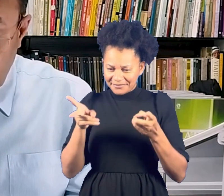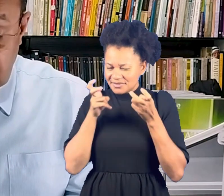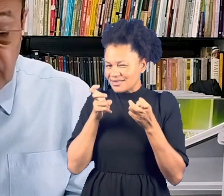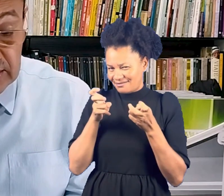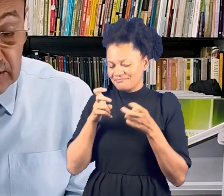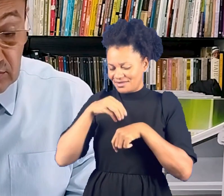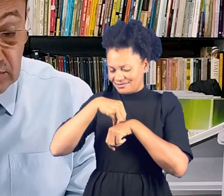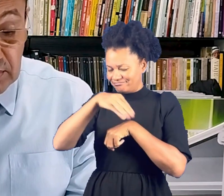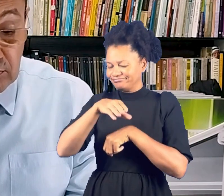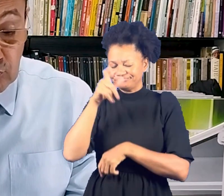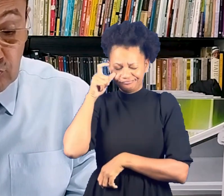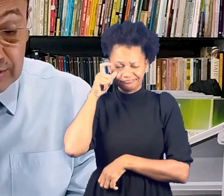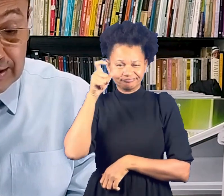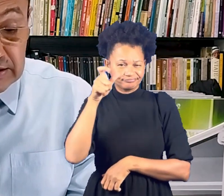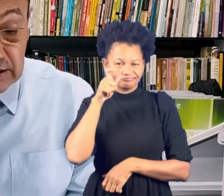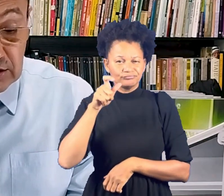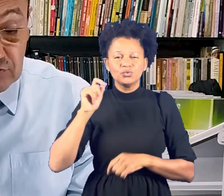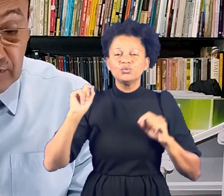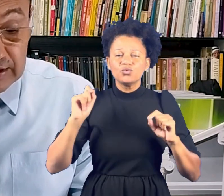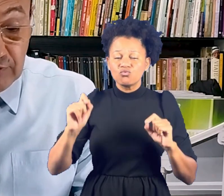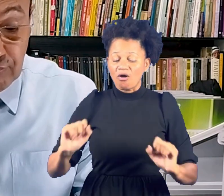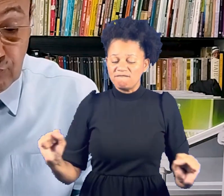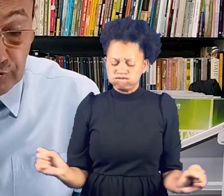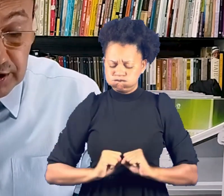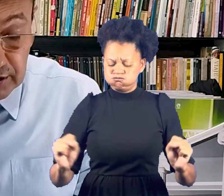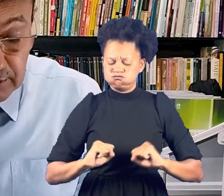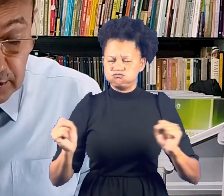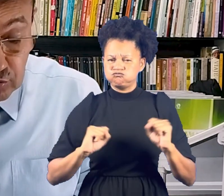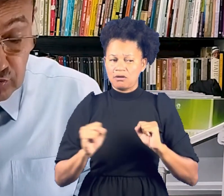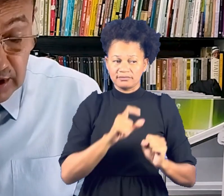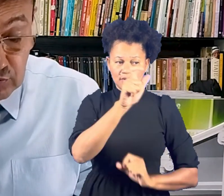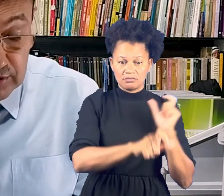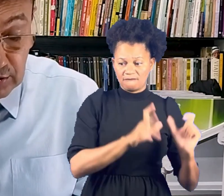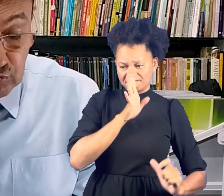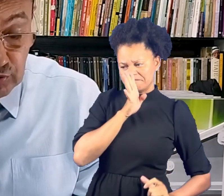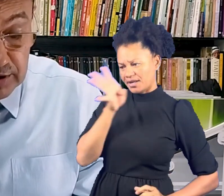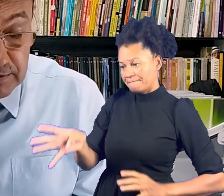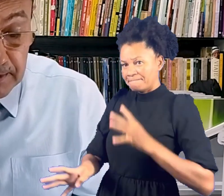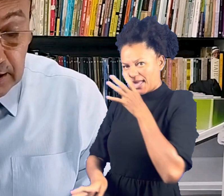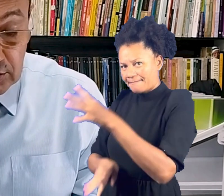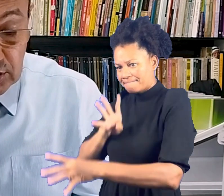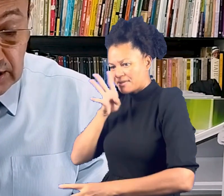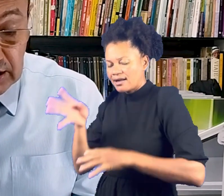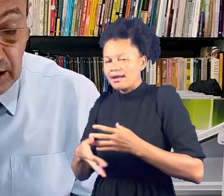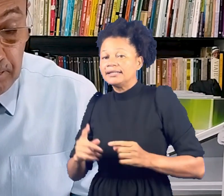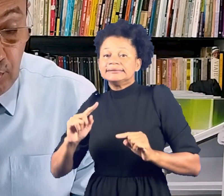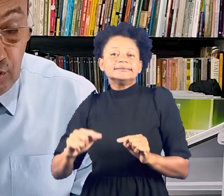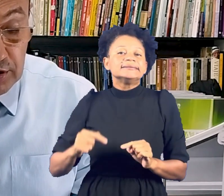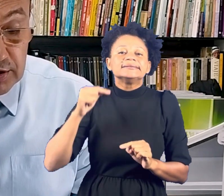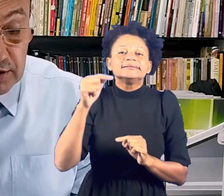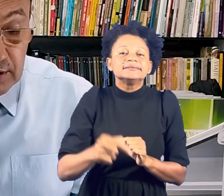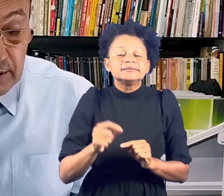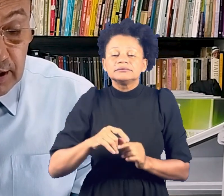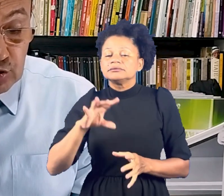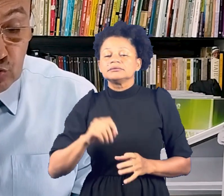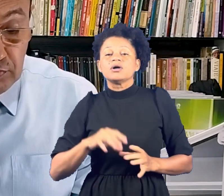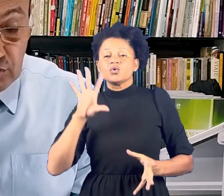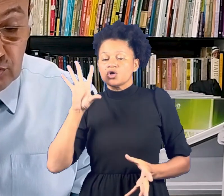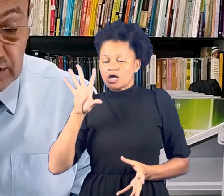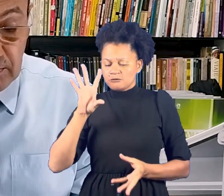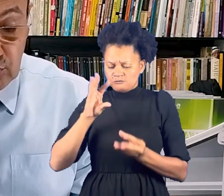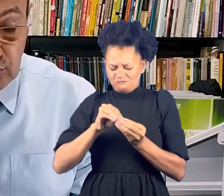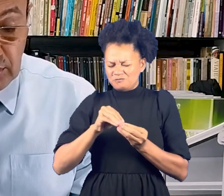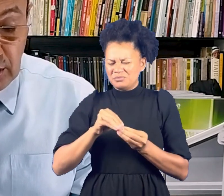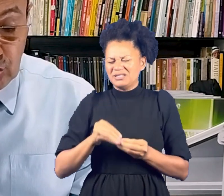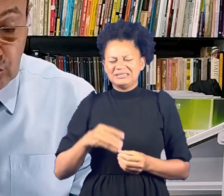uma observação também muito interessante, que fala da fúria dos acusadores. Diz aqui: após